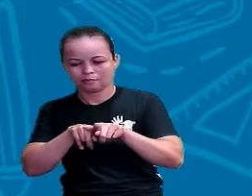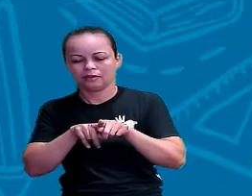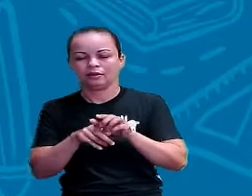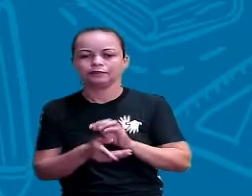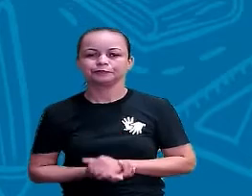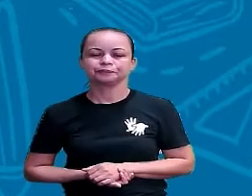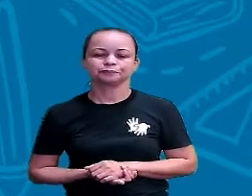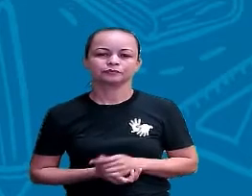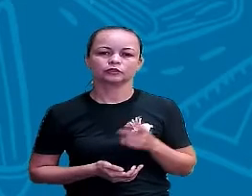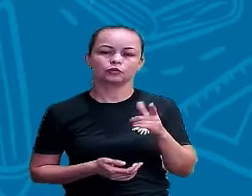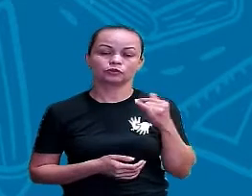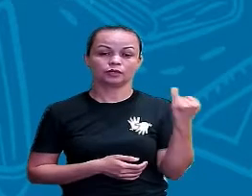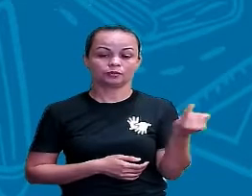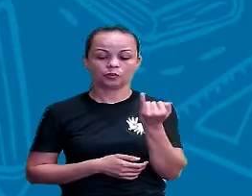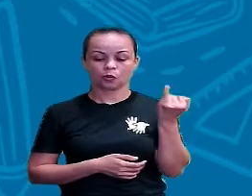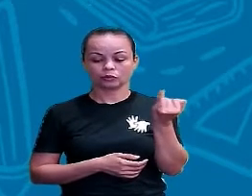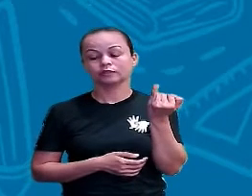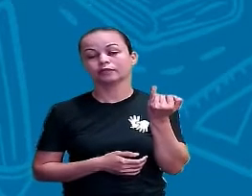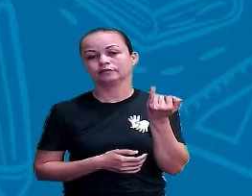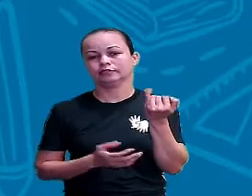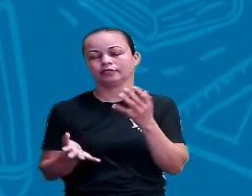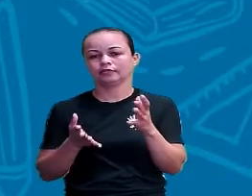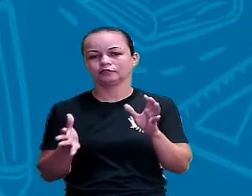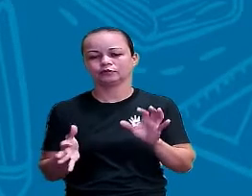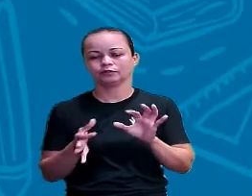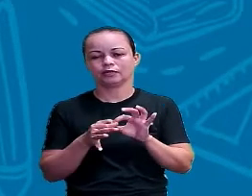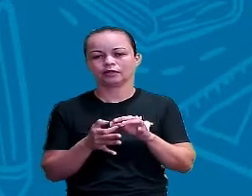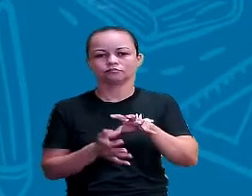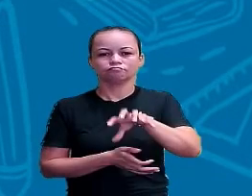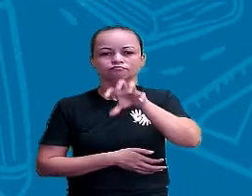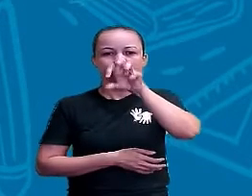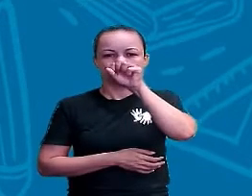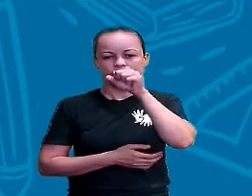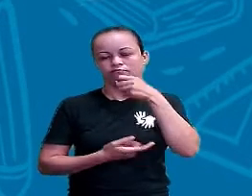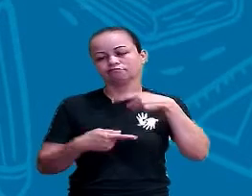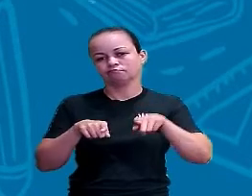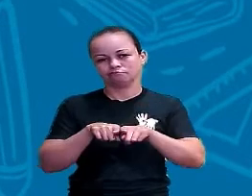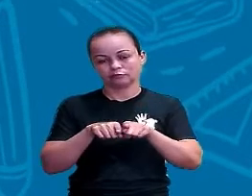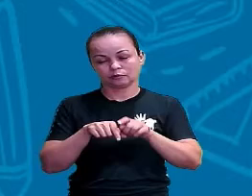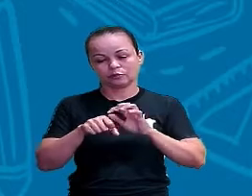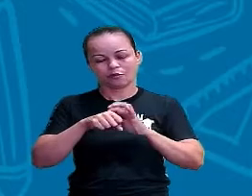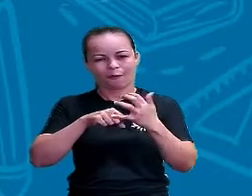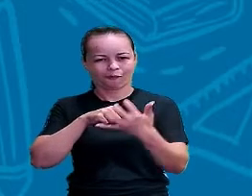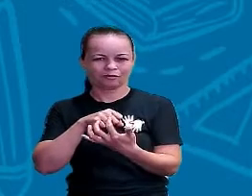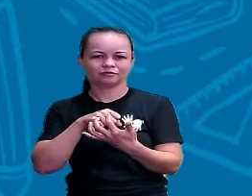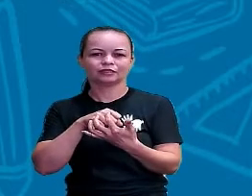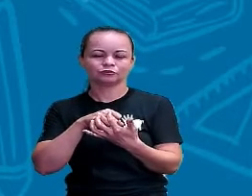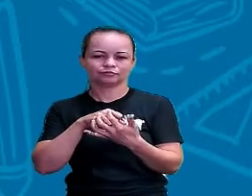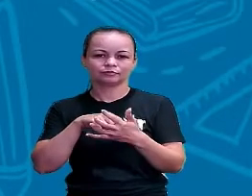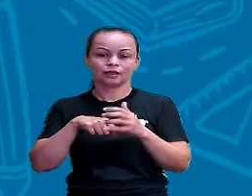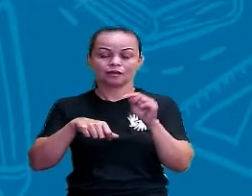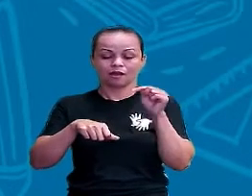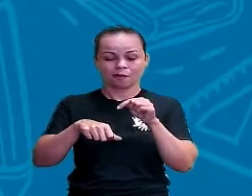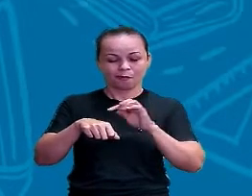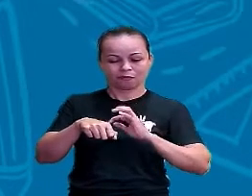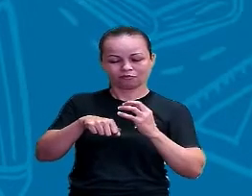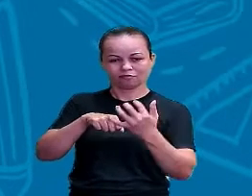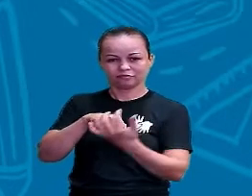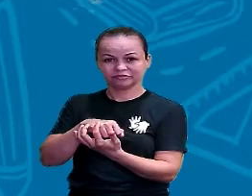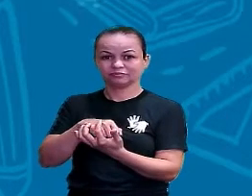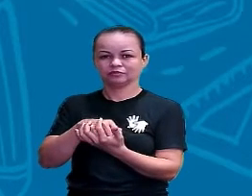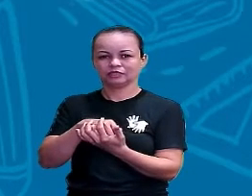que outra questão extremamente importante que está associada ao nosso sistema respiratório é o coronavírus, tá certo? O coronavírus,